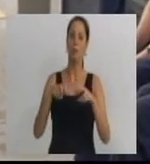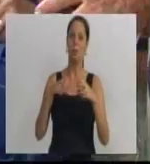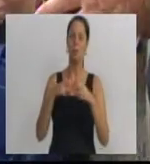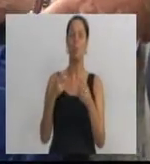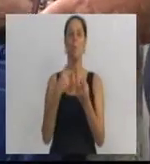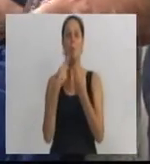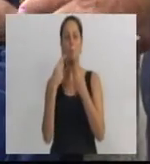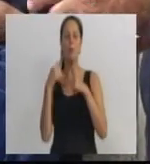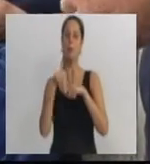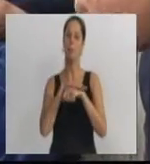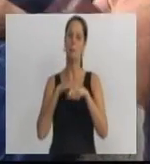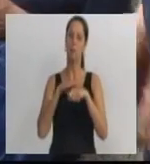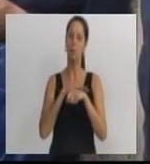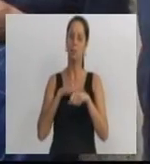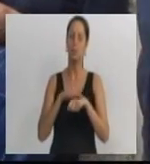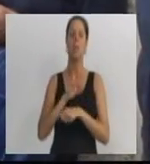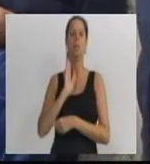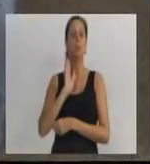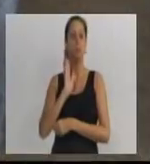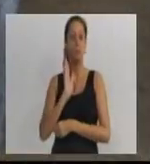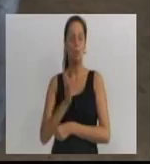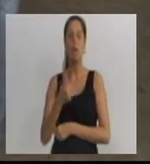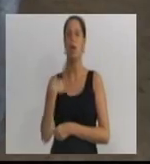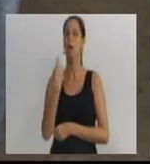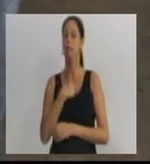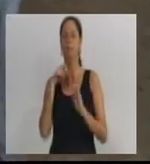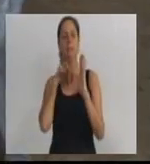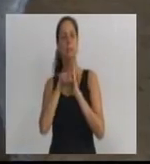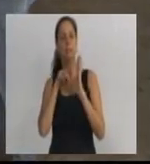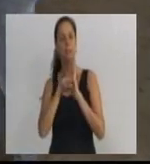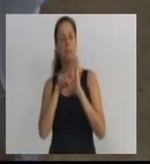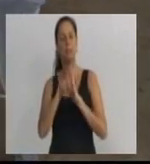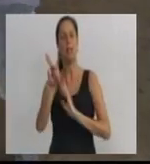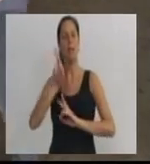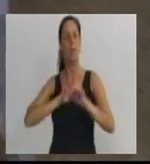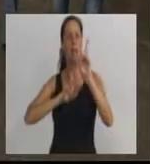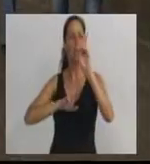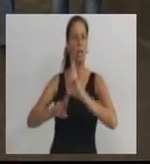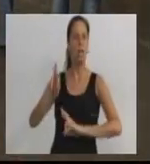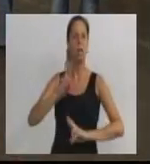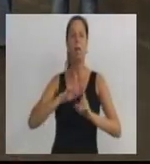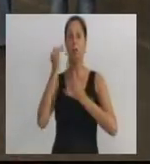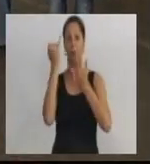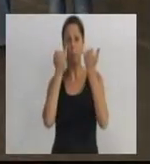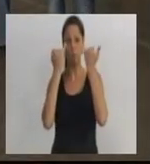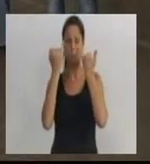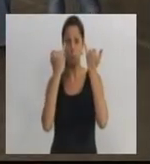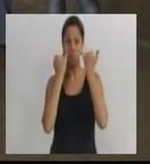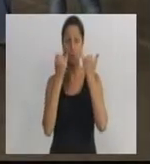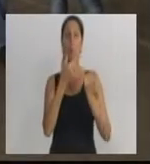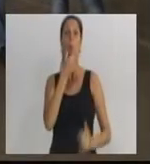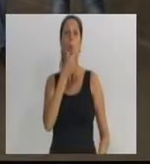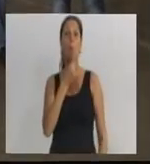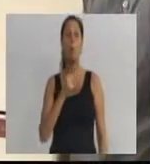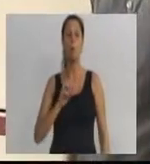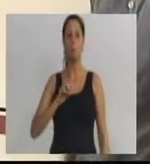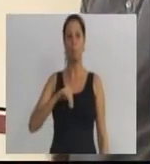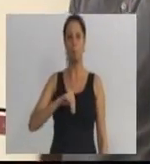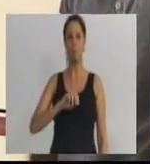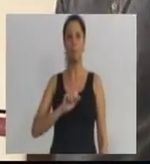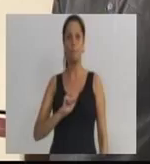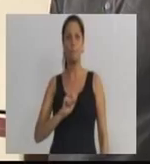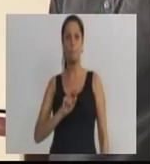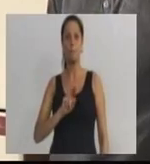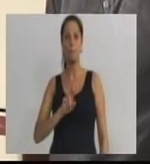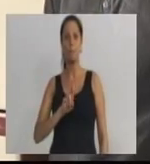foram prestadas, todas essas informações que nós obtivemos pelo Maurício, eu tenho certeza que